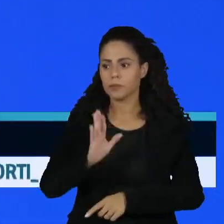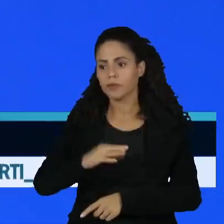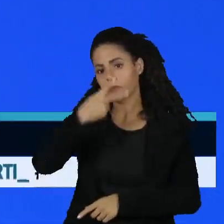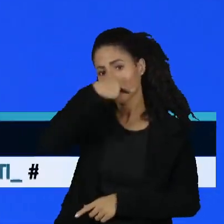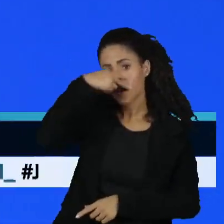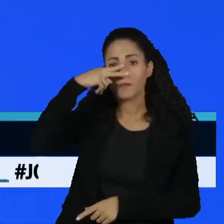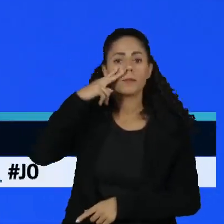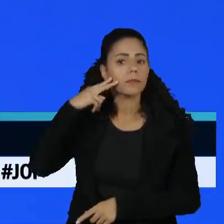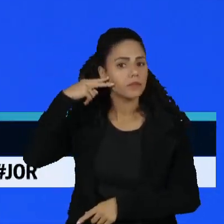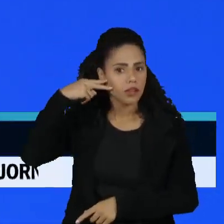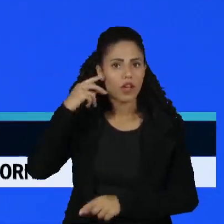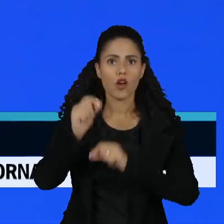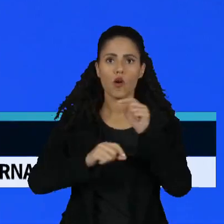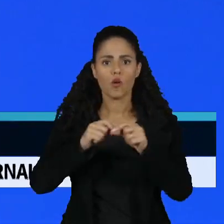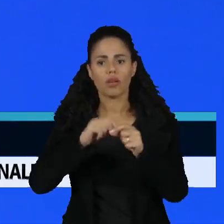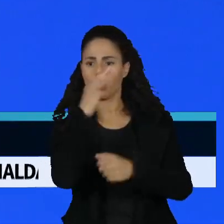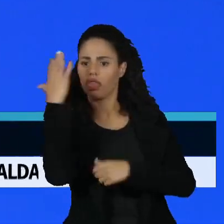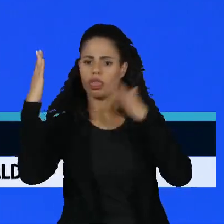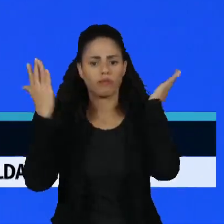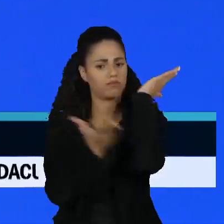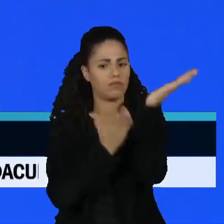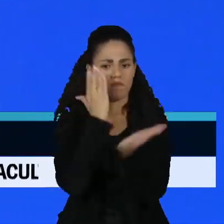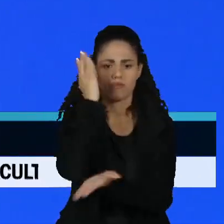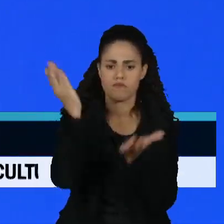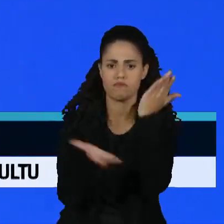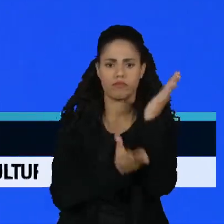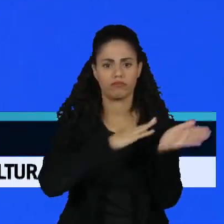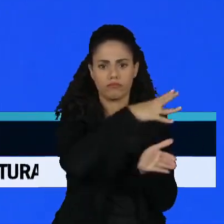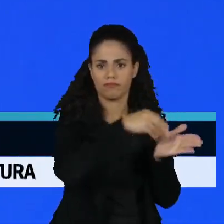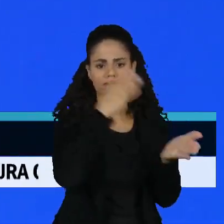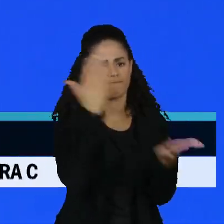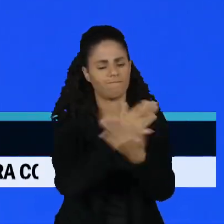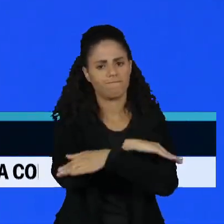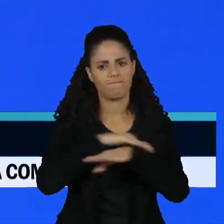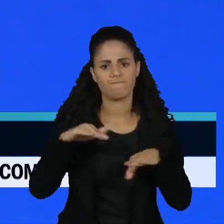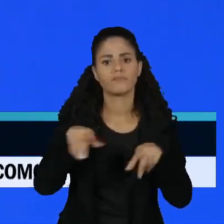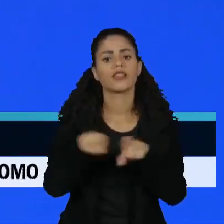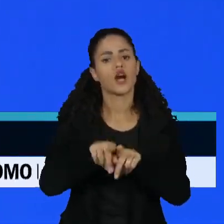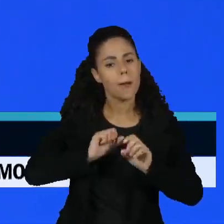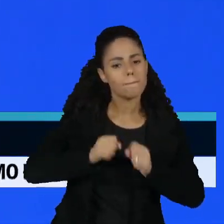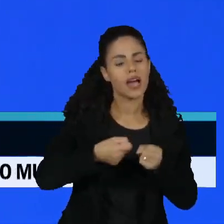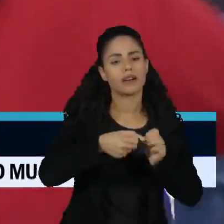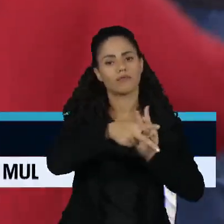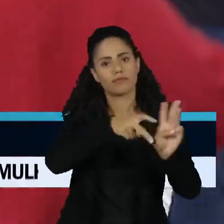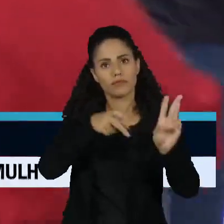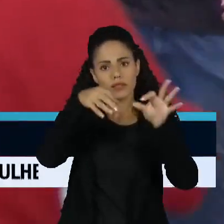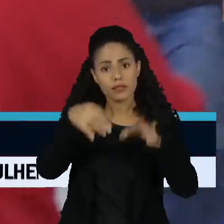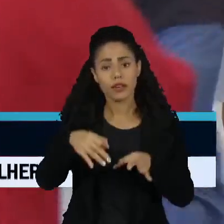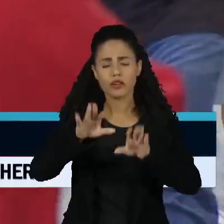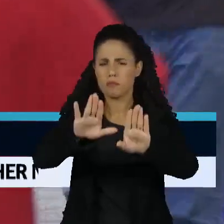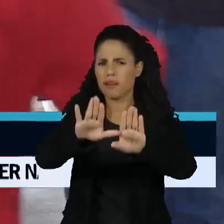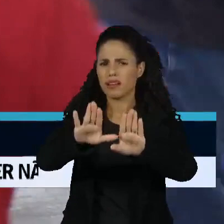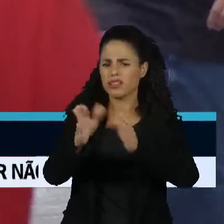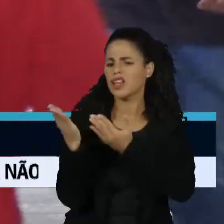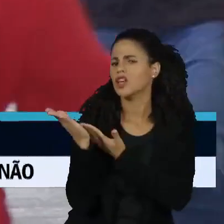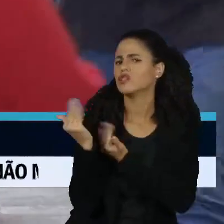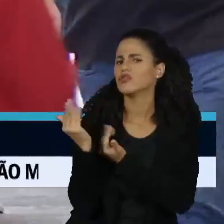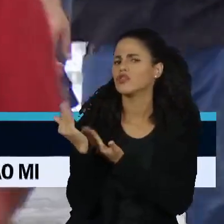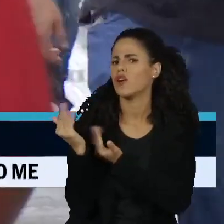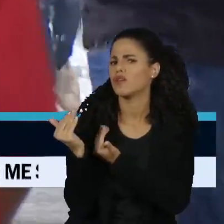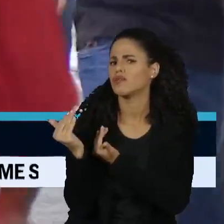Suruí Combate o desmatamento na Amazônia e defende os povos indígenas Mas entre os jovens